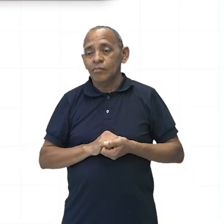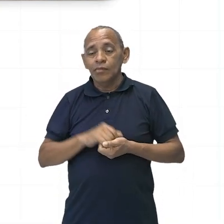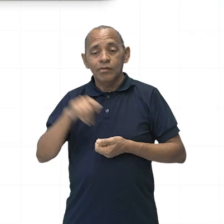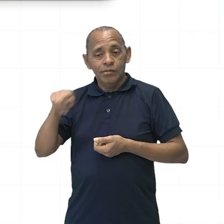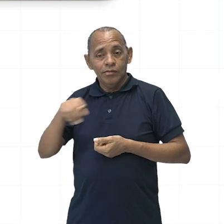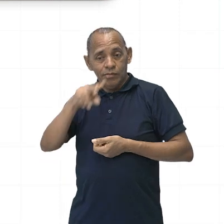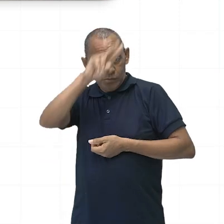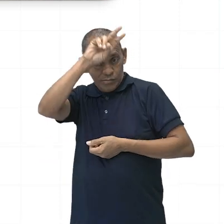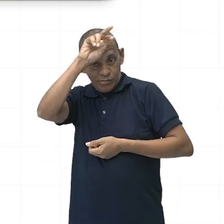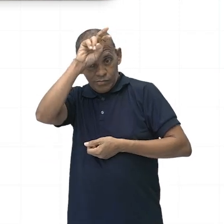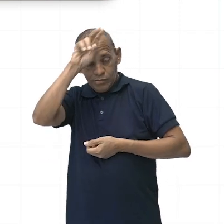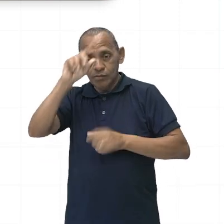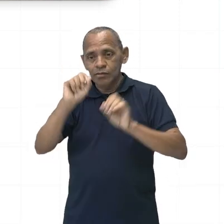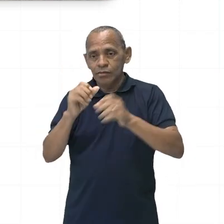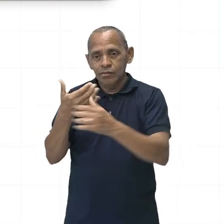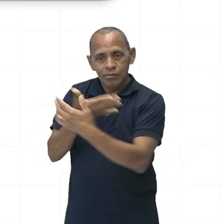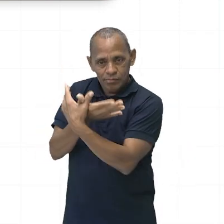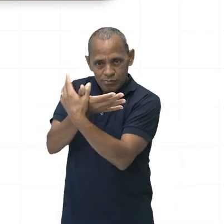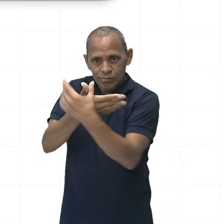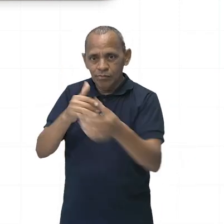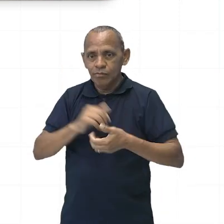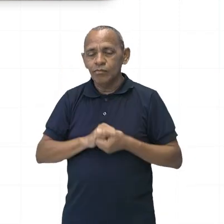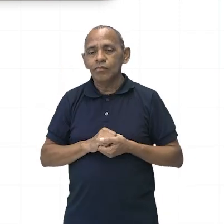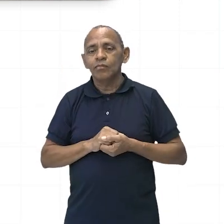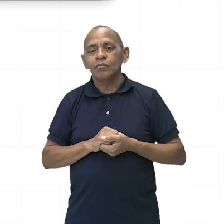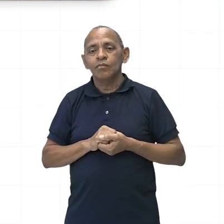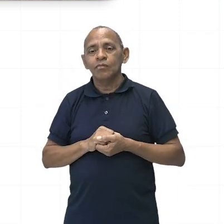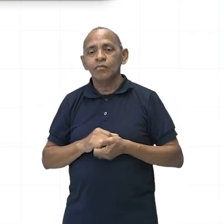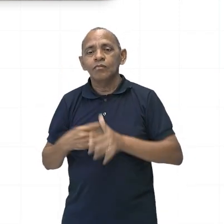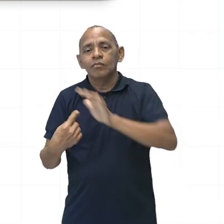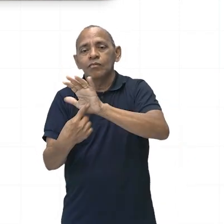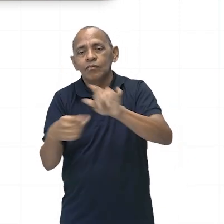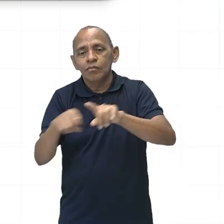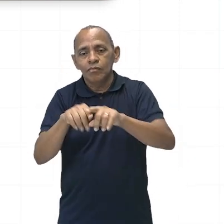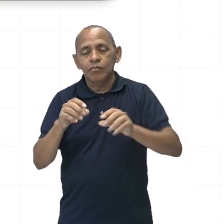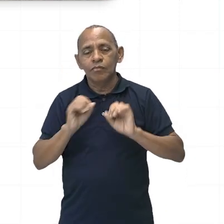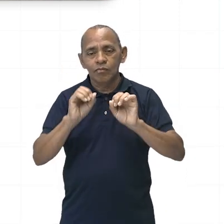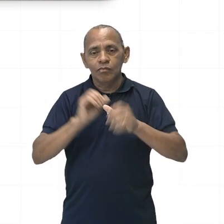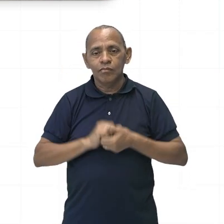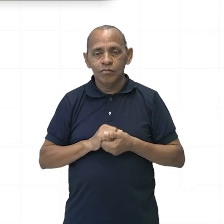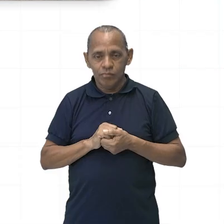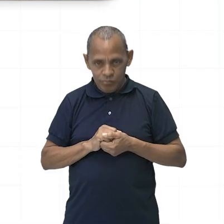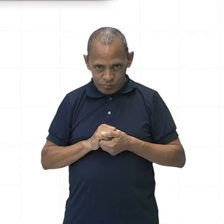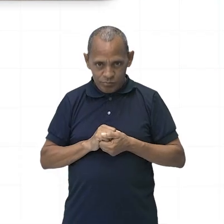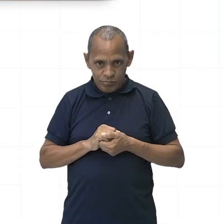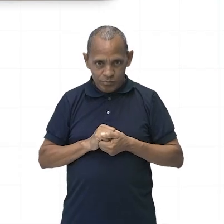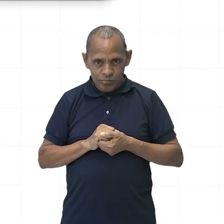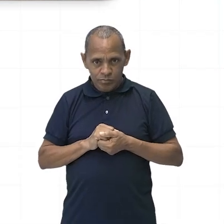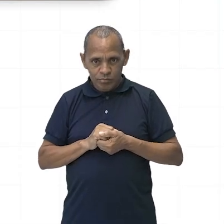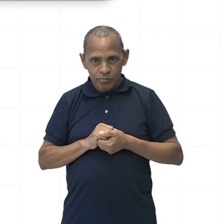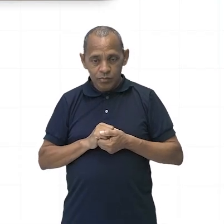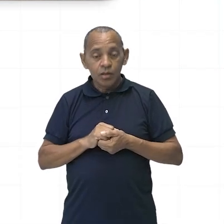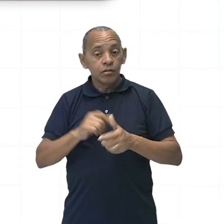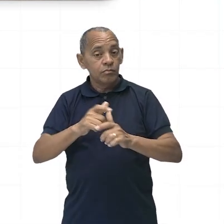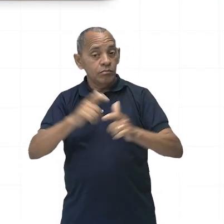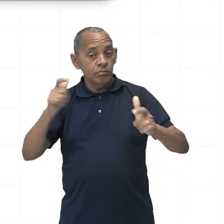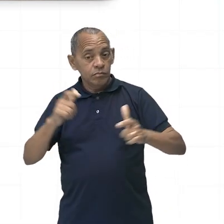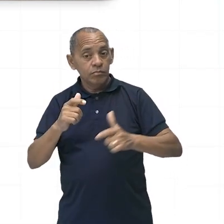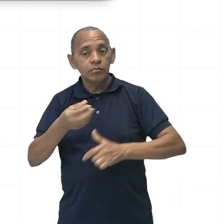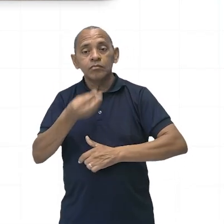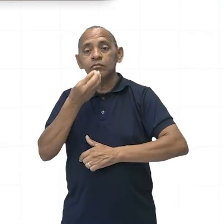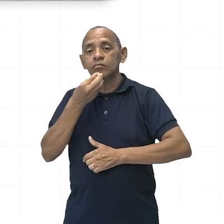aos predadores. E a variedade escura, por outro lado, passou a se camuflar melhor nesse novo cenário, aumentando suas chances